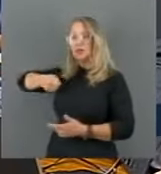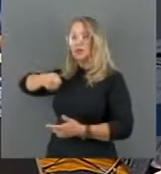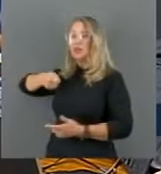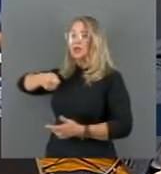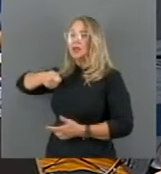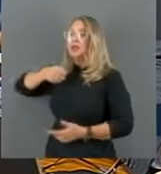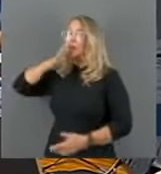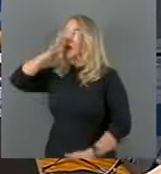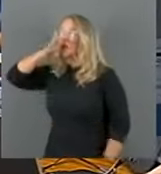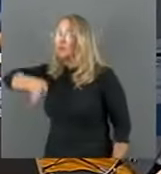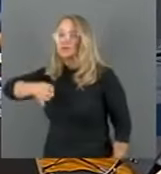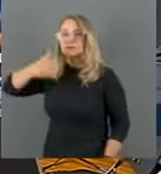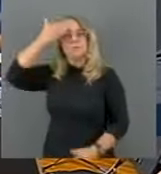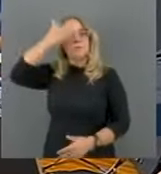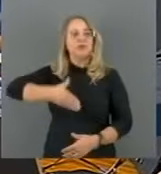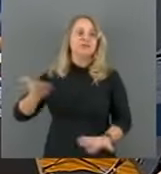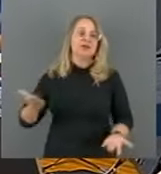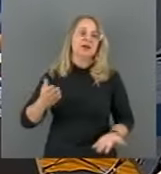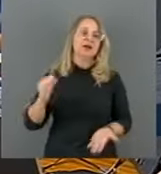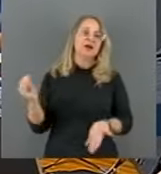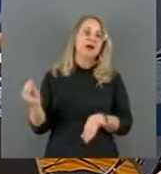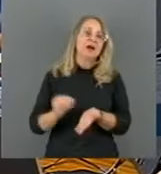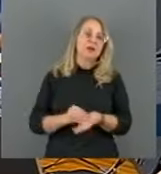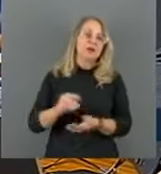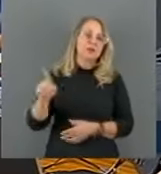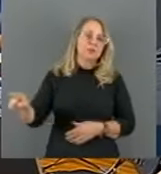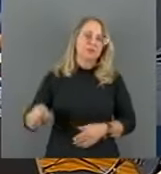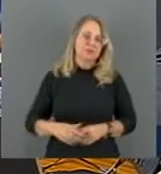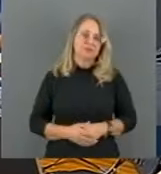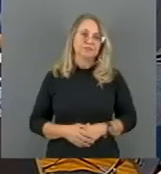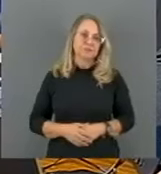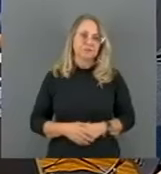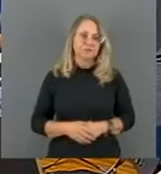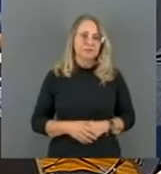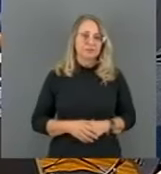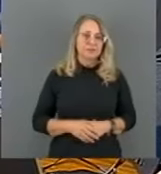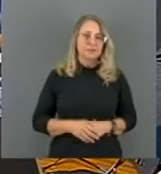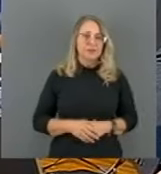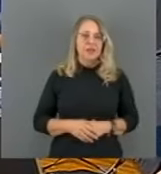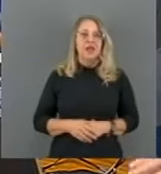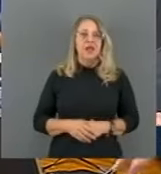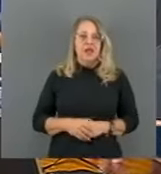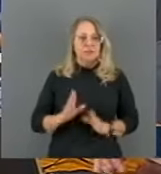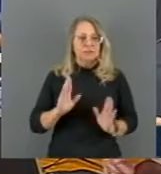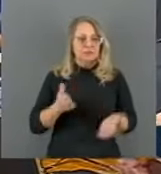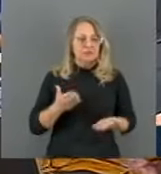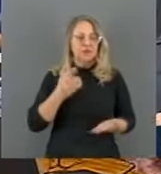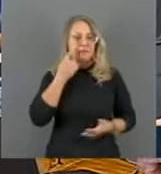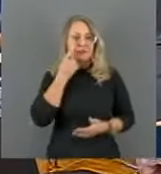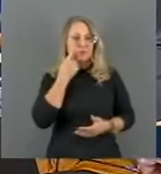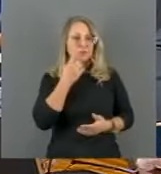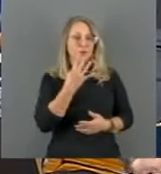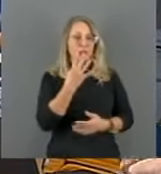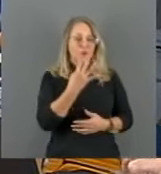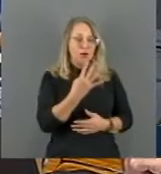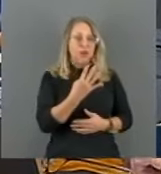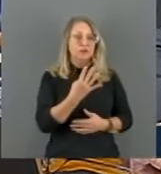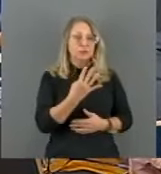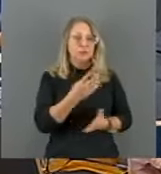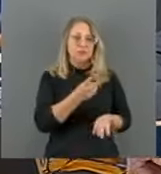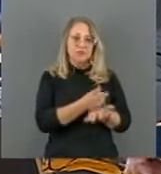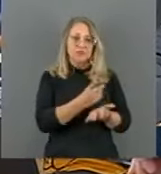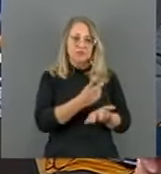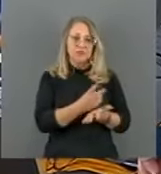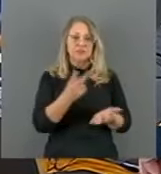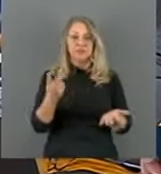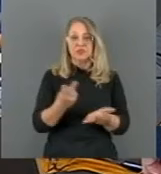A Culpa daquele suposto criminoso e eu presenciei por quatro mandatos enquanto deputado estadual no Rio de Janeiro como funciona dentro